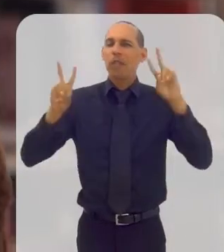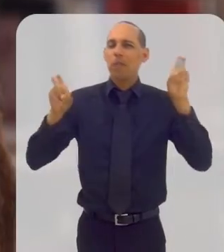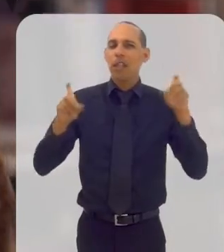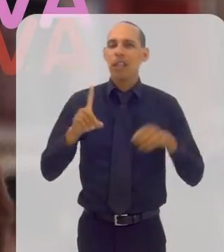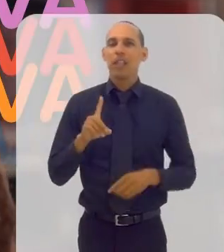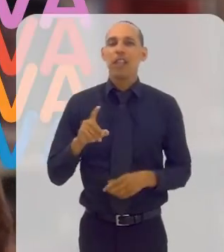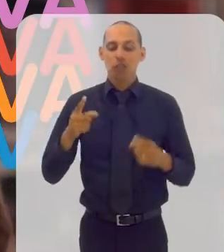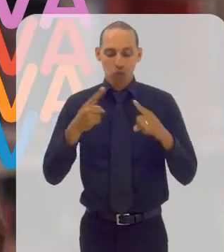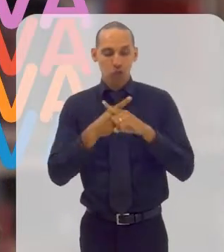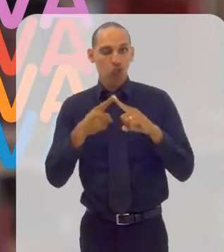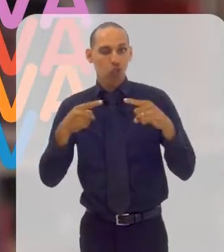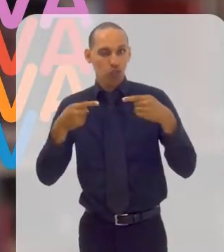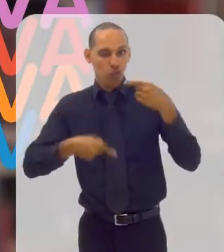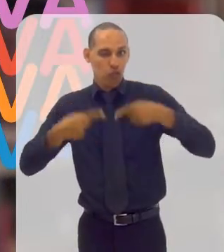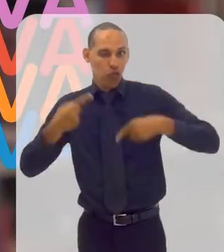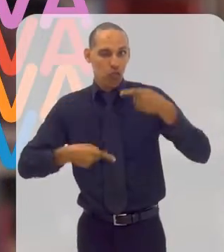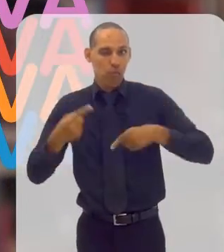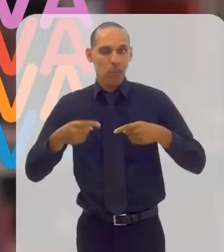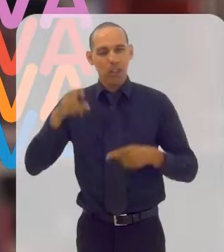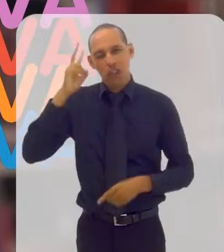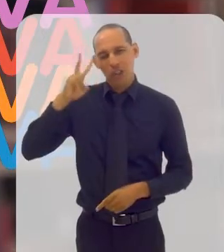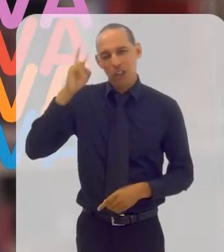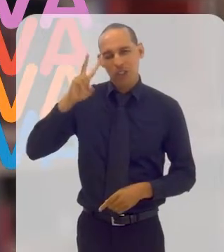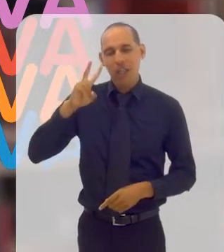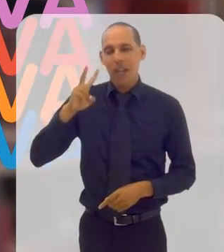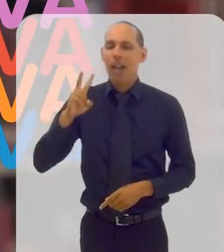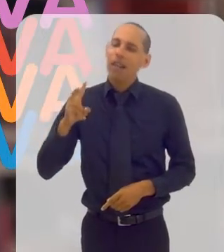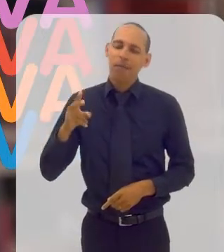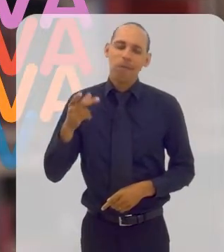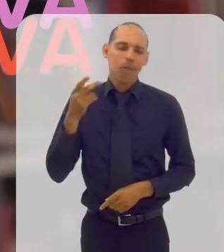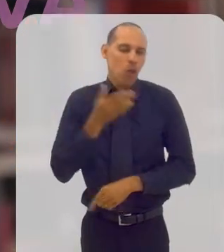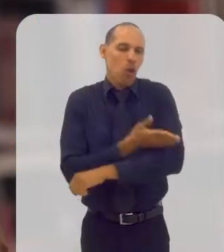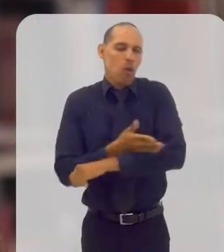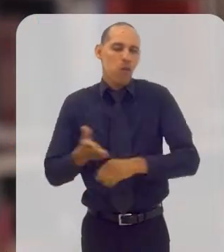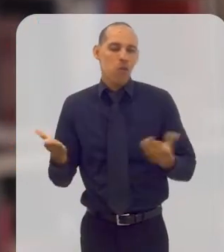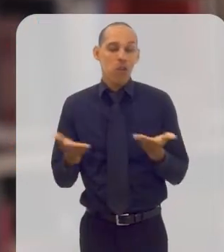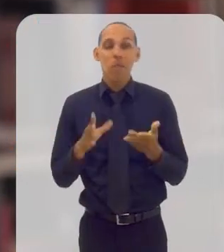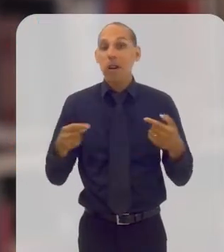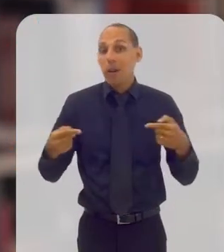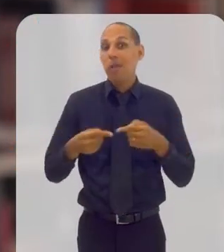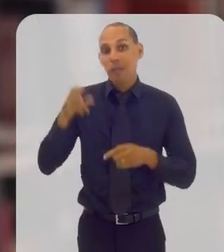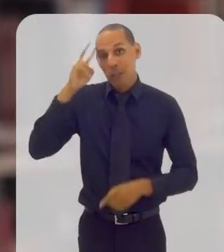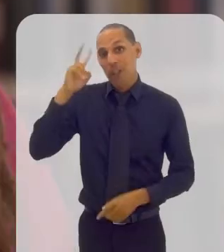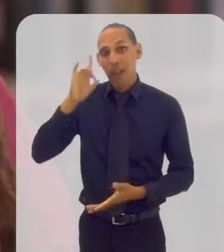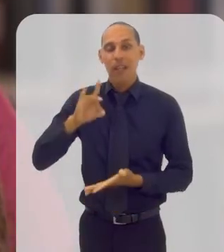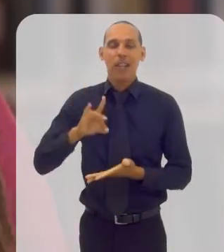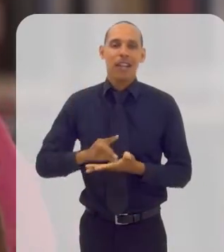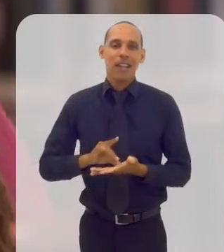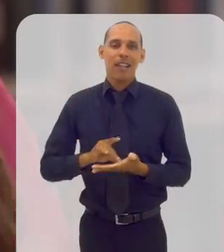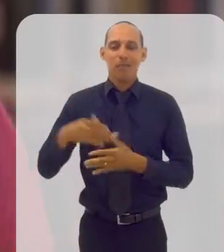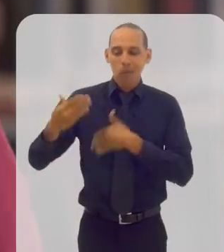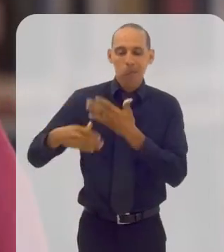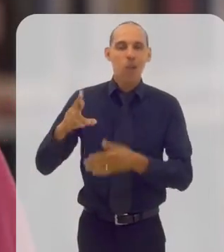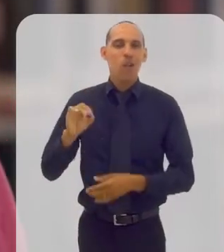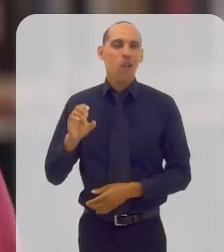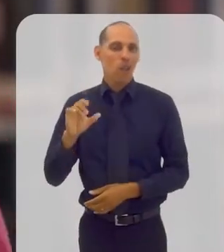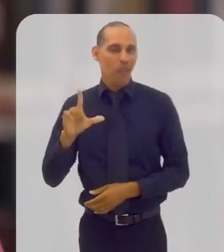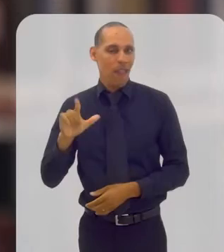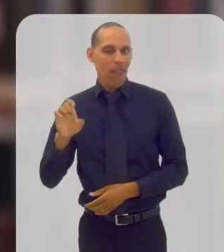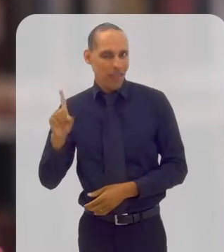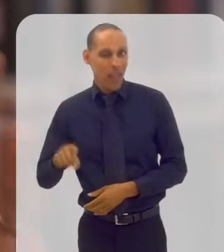expressão disputa de narrativas está relativamente na moda, mas, falando em história, ela faz bastante sentido. Os próximos pontos desse